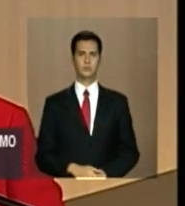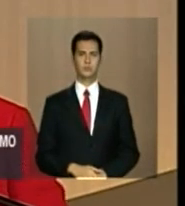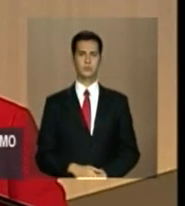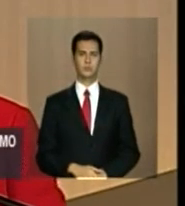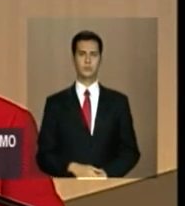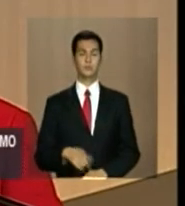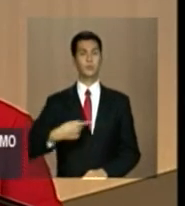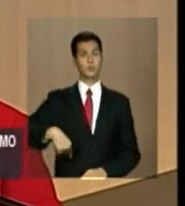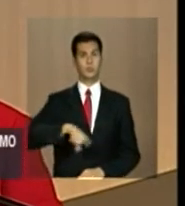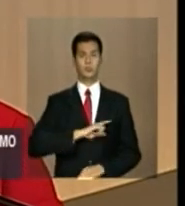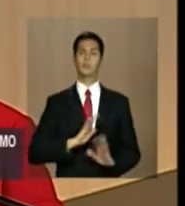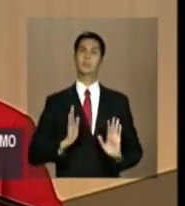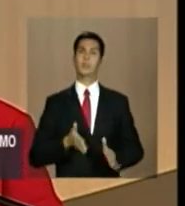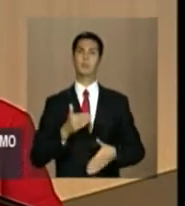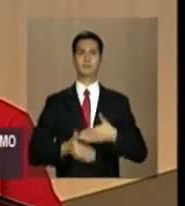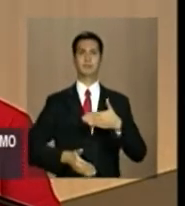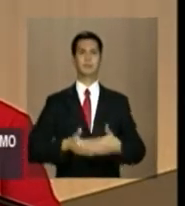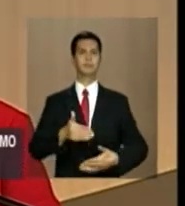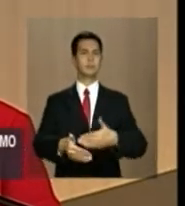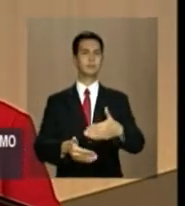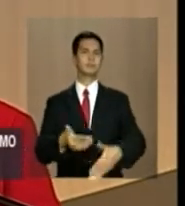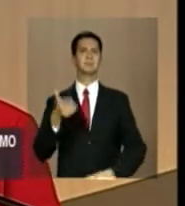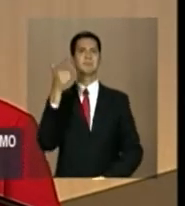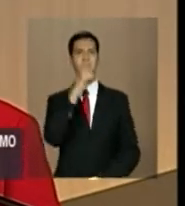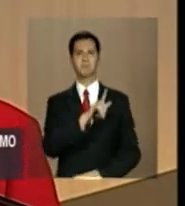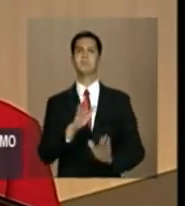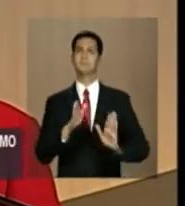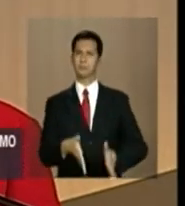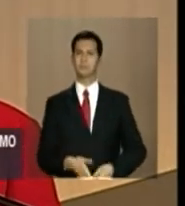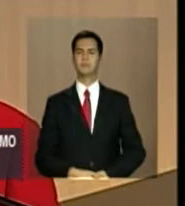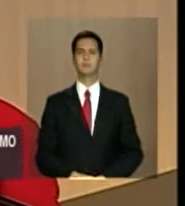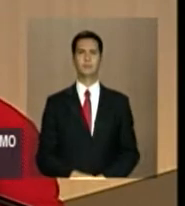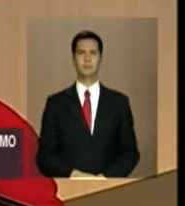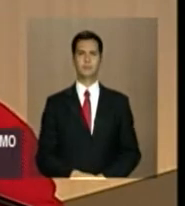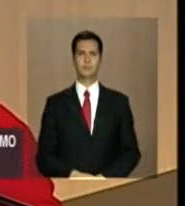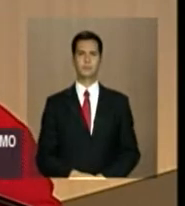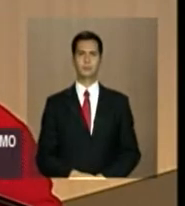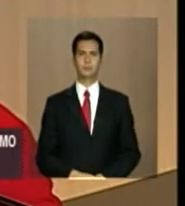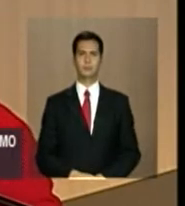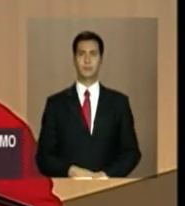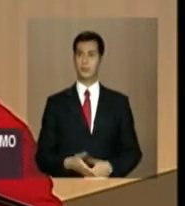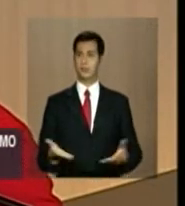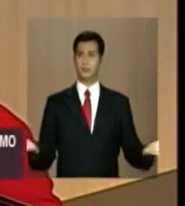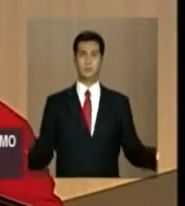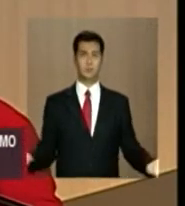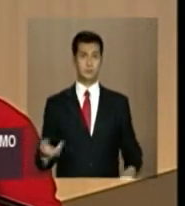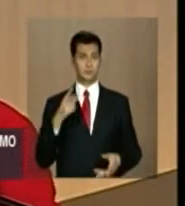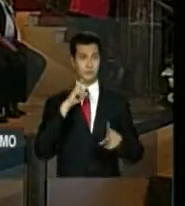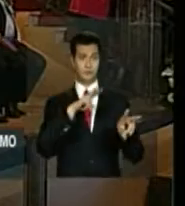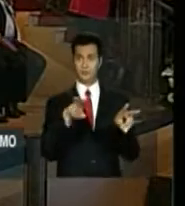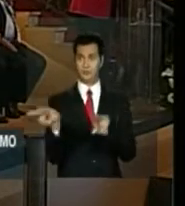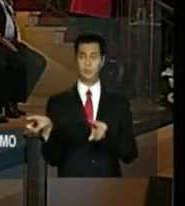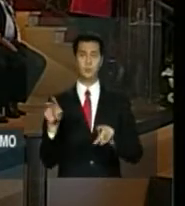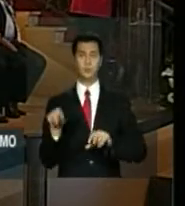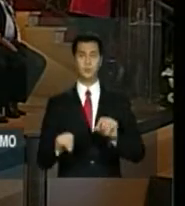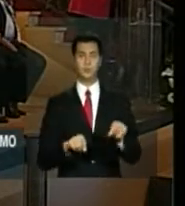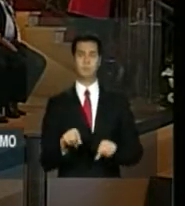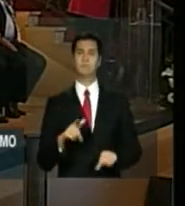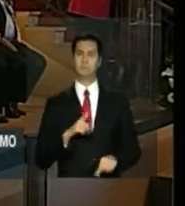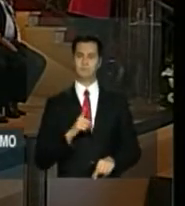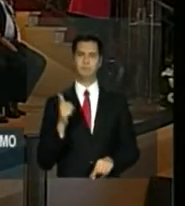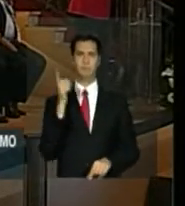que nós avançamos muito. Tanto avançamos, e isto aqui demonstra isso, isso aqui faz parte